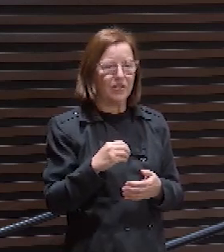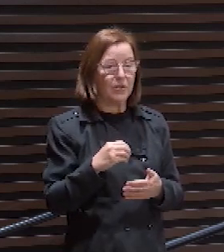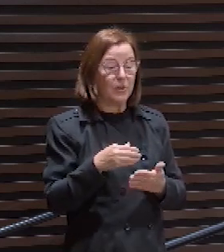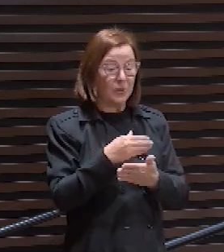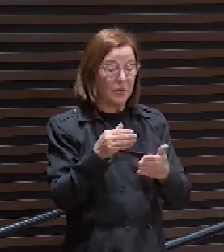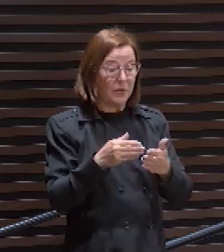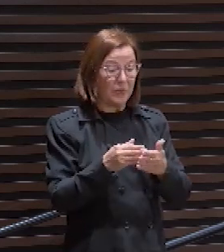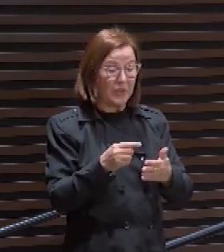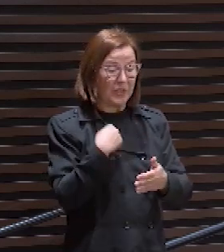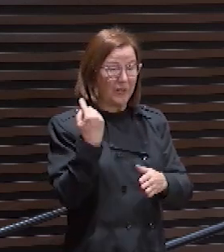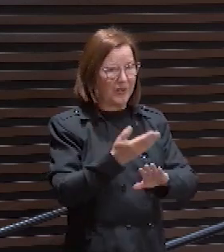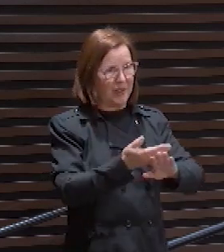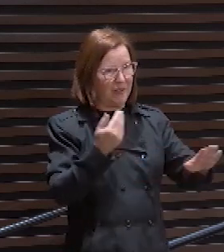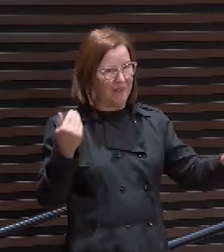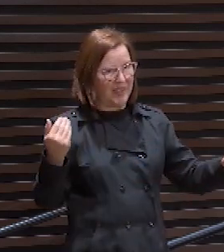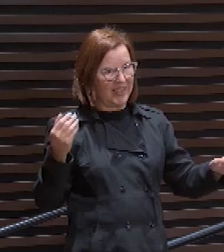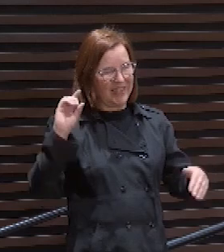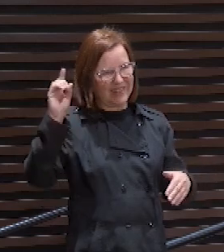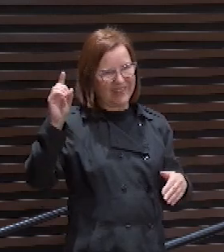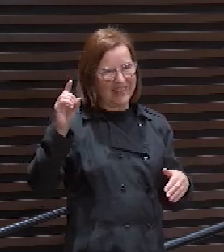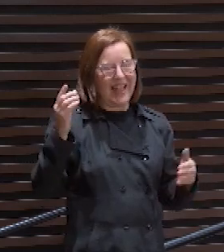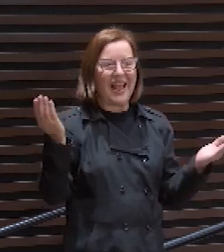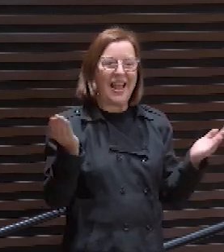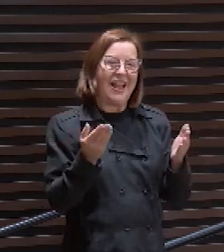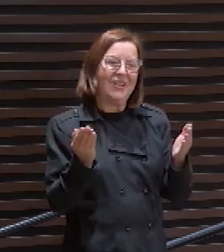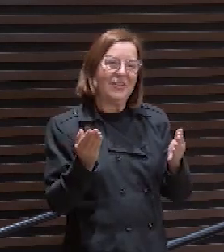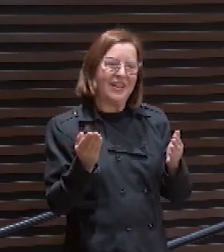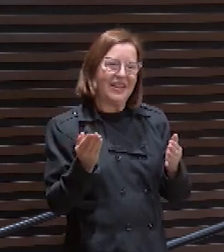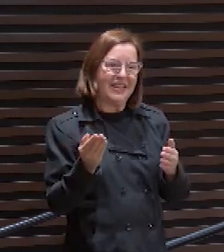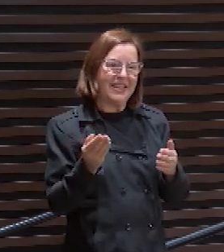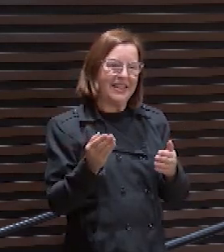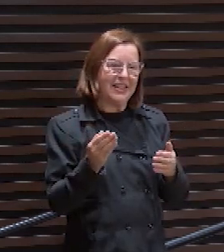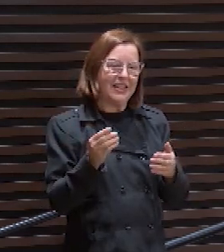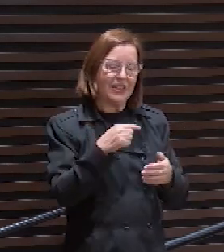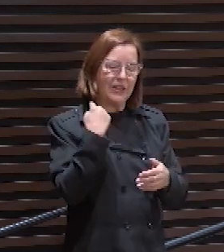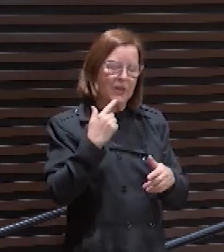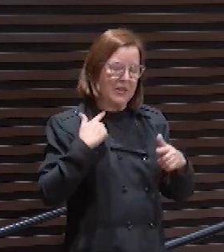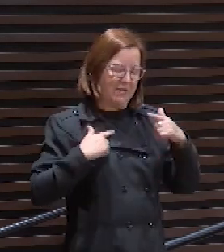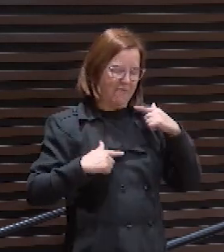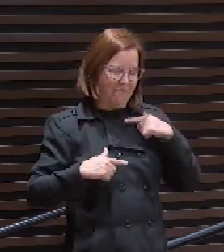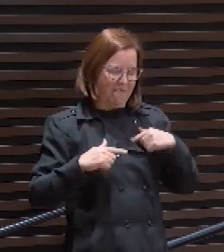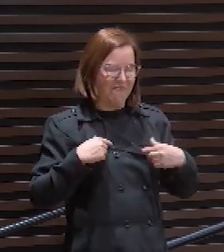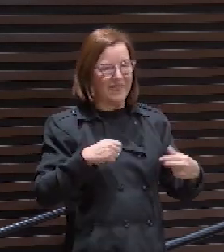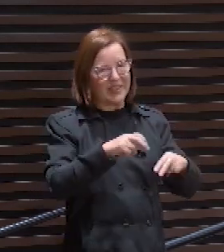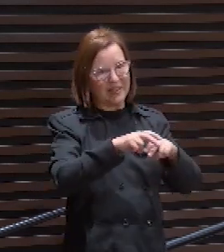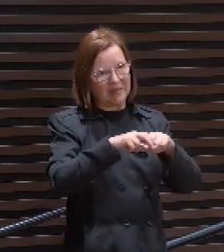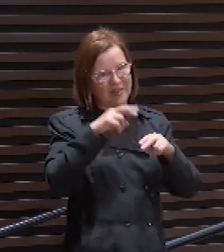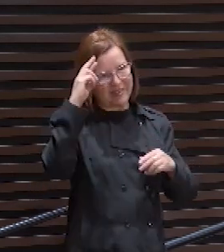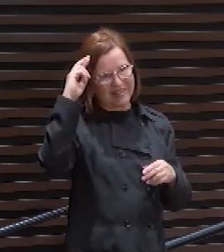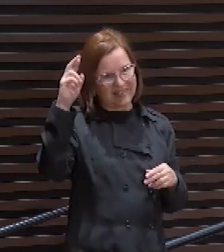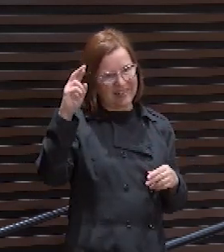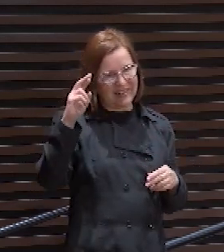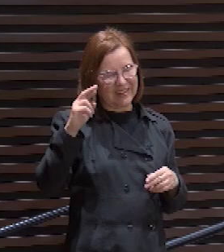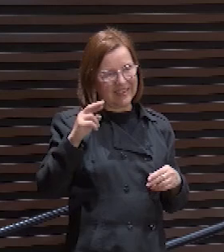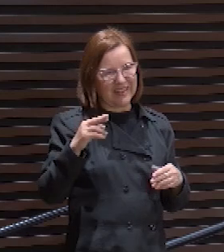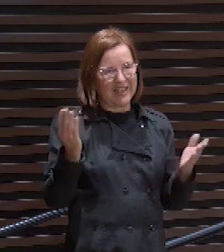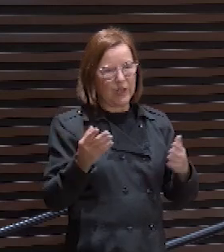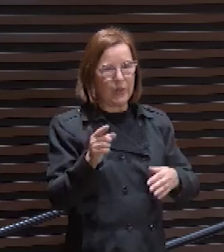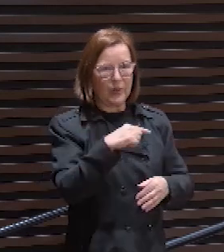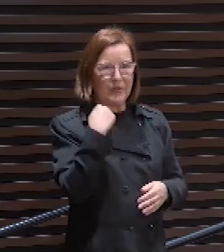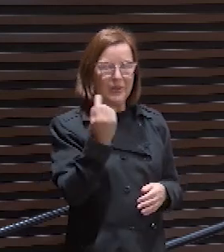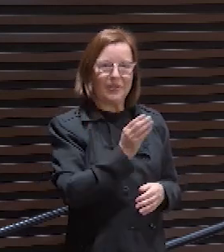de Deus, nós agora possamos ser cada vez mais limpados por Ele. De tal forma que agora o nosso coração cada vez mais